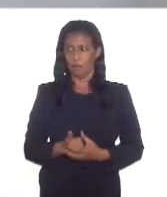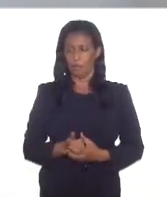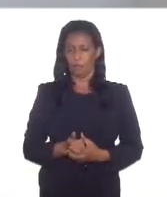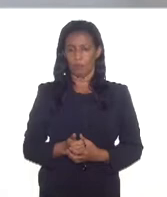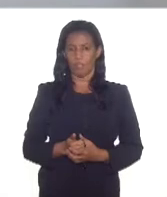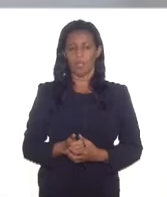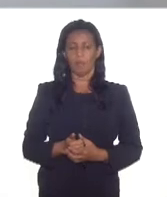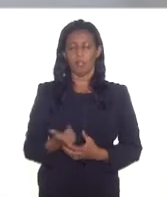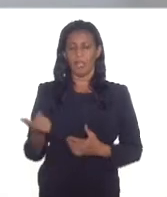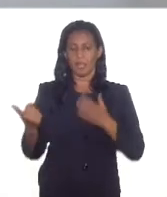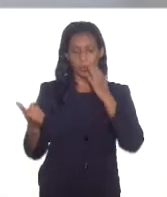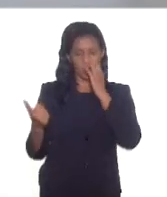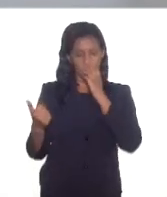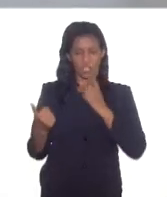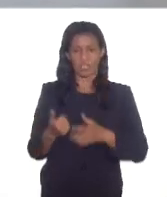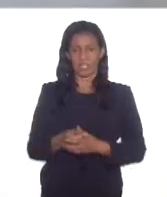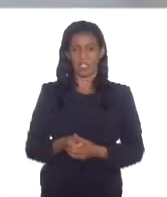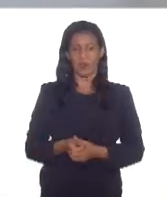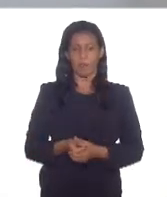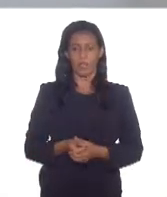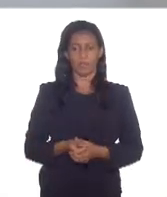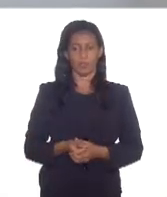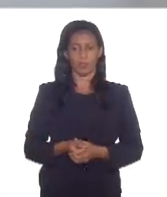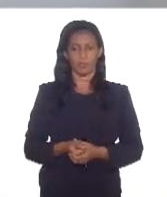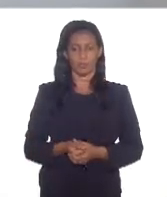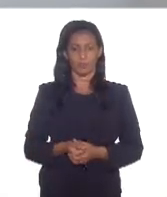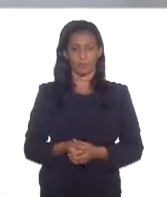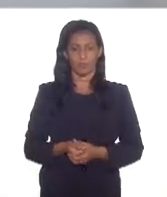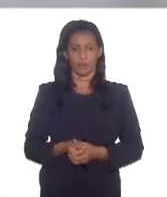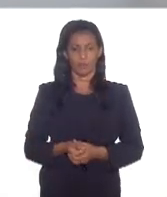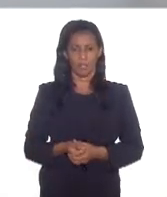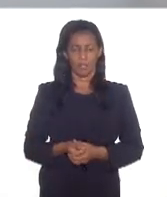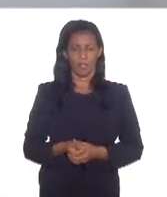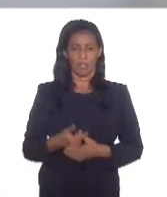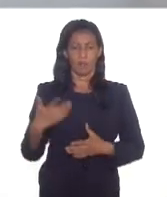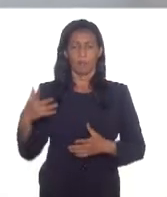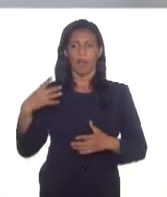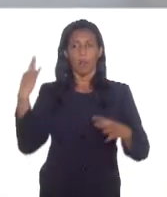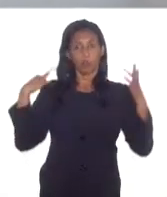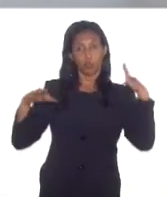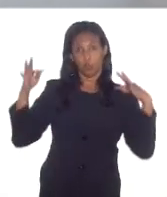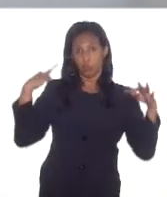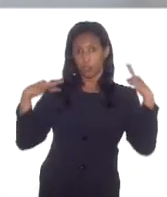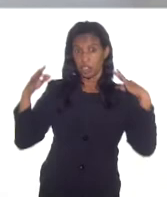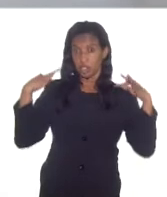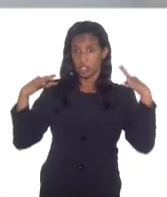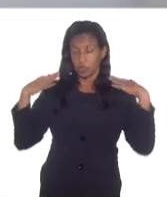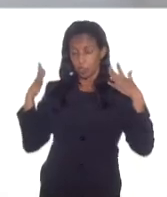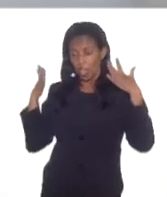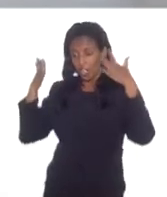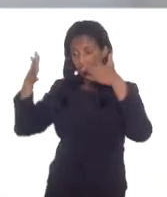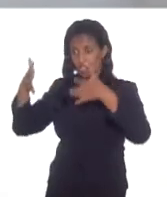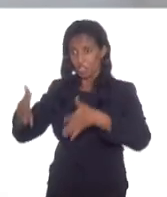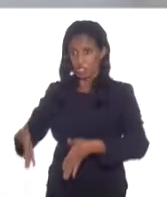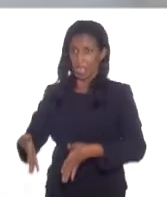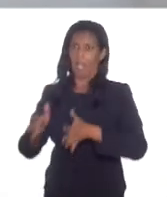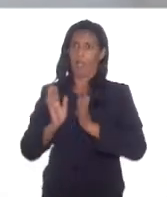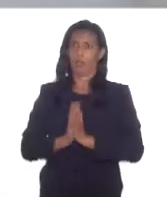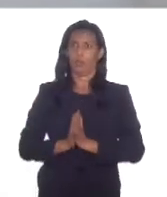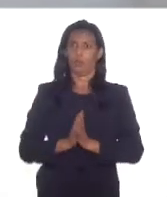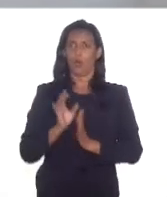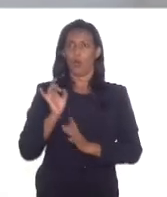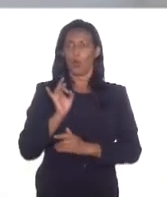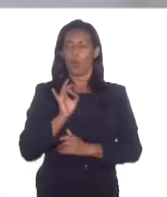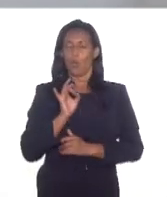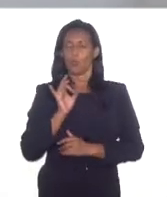alguma coisa de área de alimentação, fazer uma coisa mais voltada ali para o turismo, que não seja, por exemplo, um